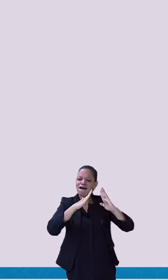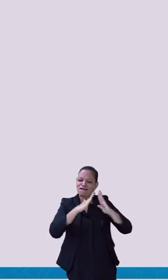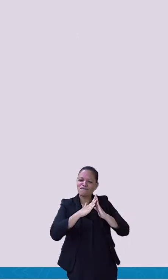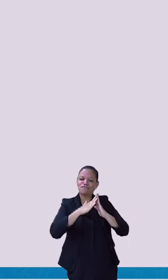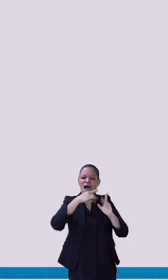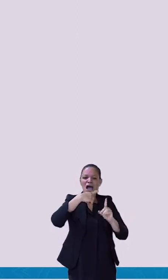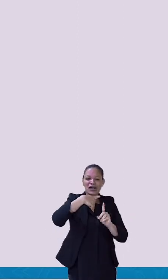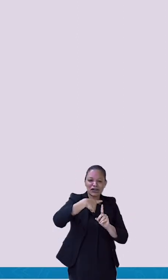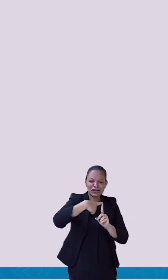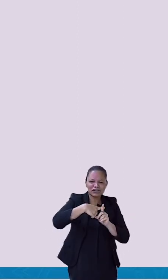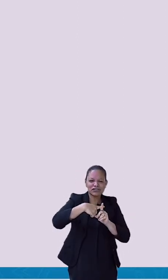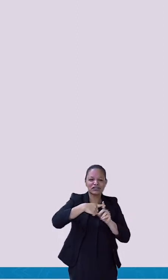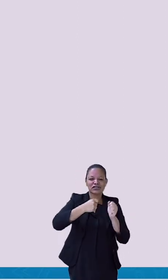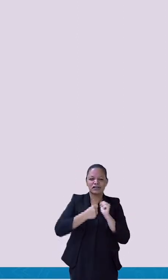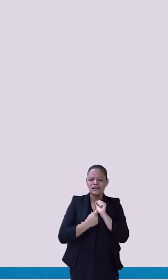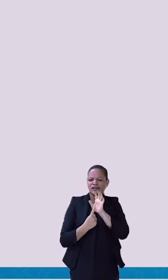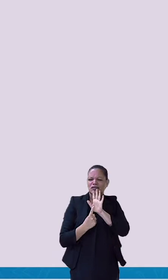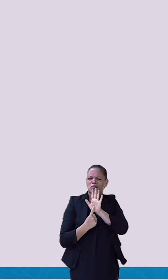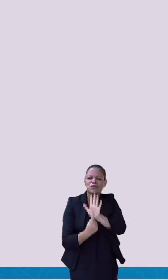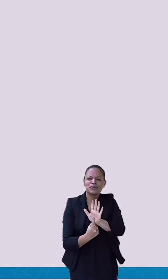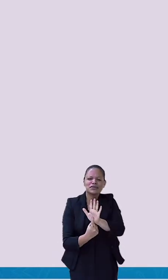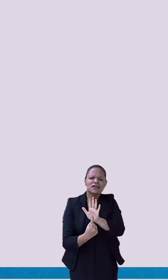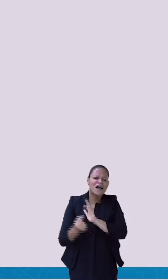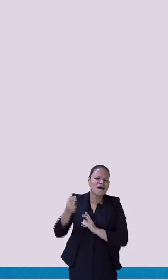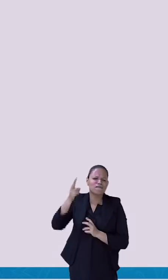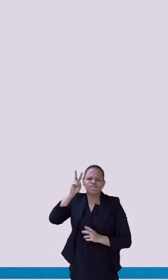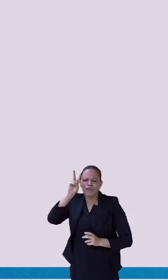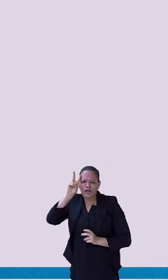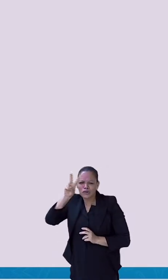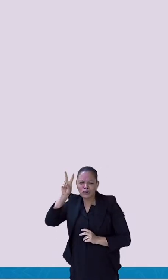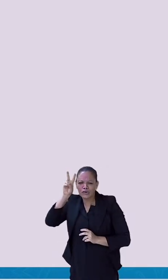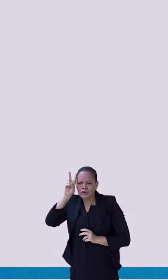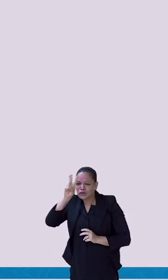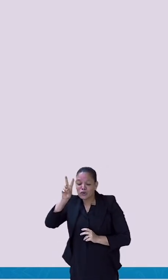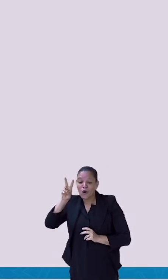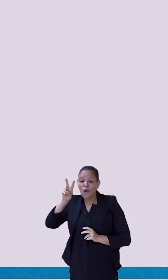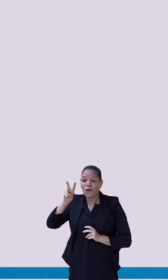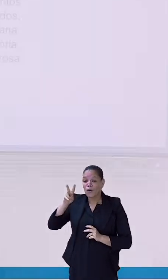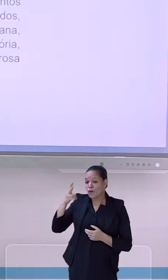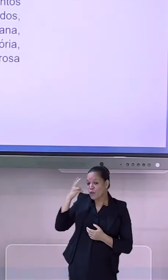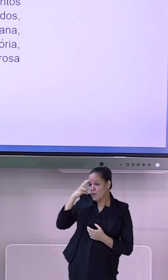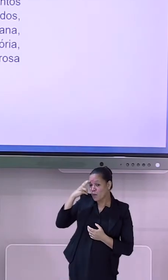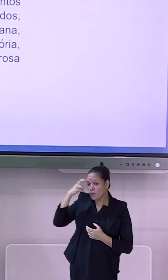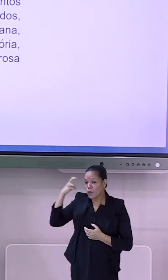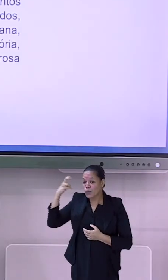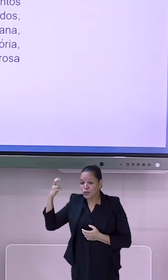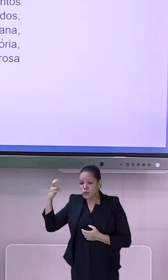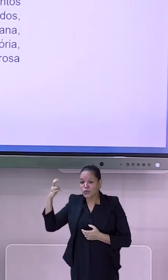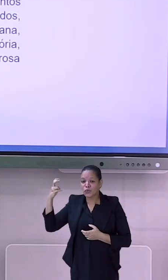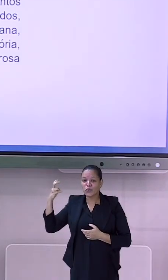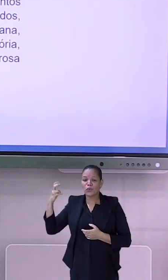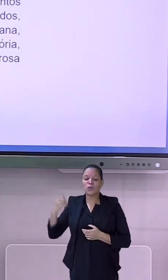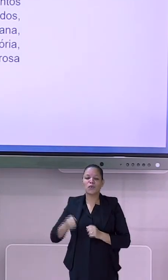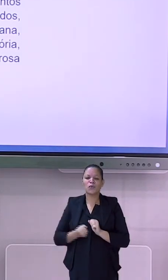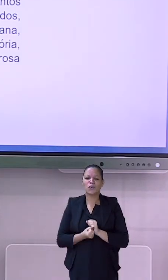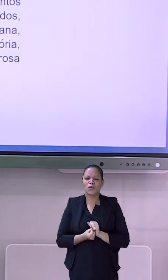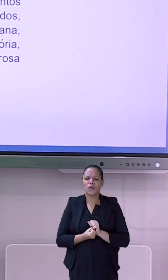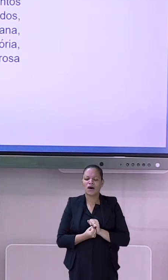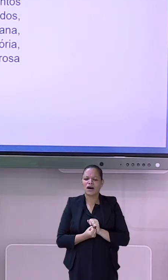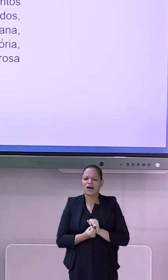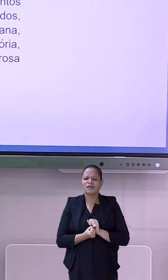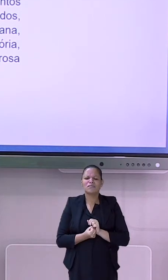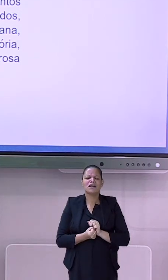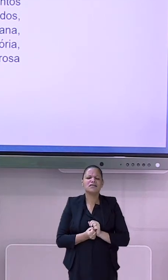cultura, de história, revestindo essas cenas de poderosas cargas simbólicas. O que eu quis dizer com isso? Lembra da imagem